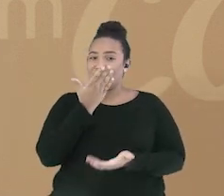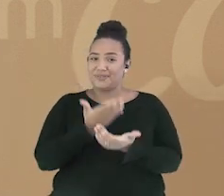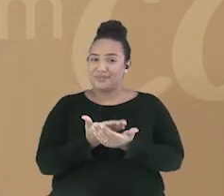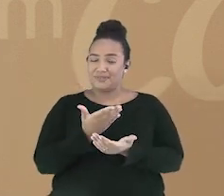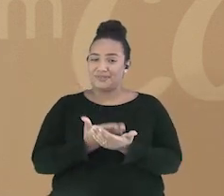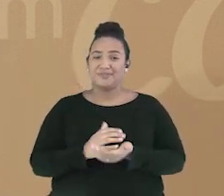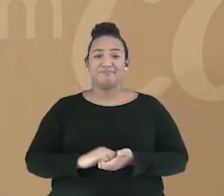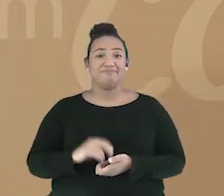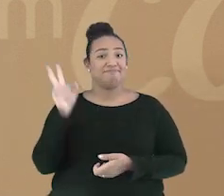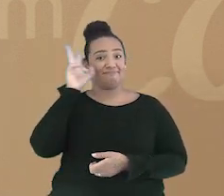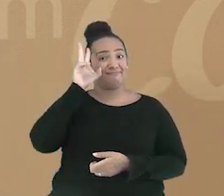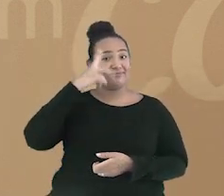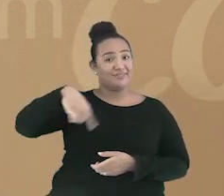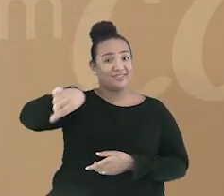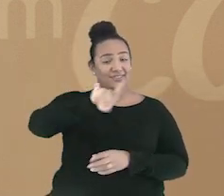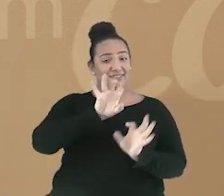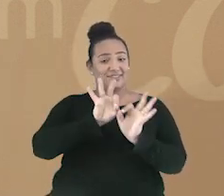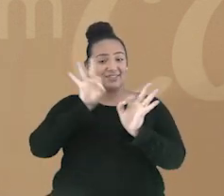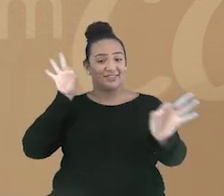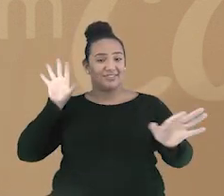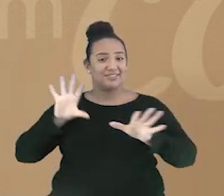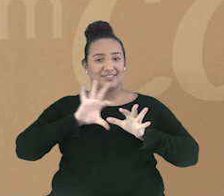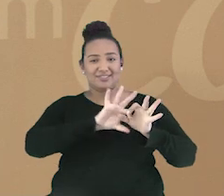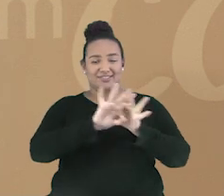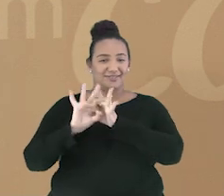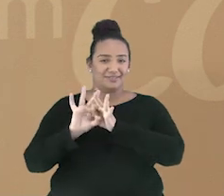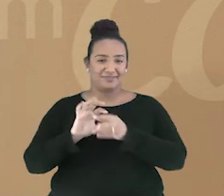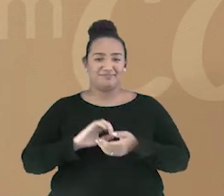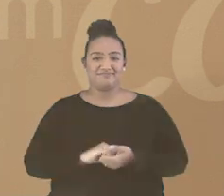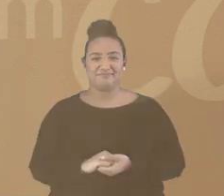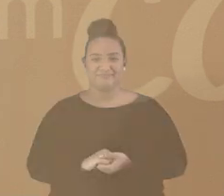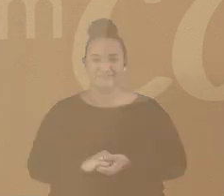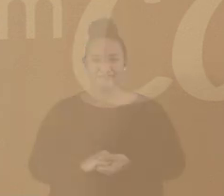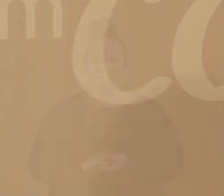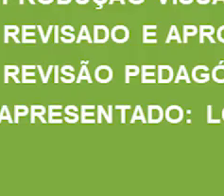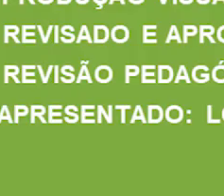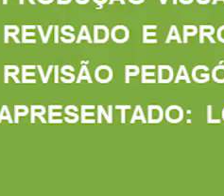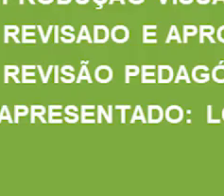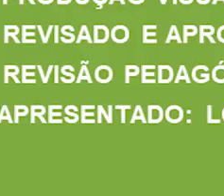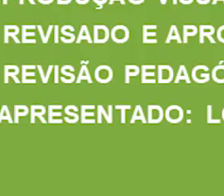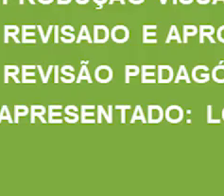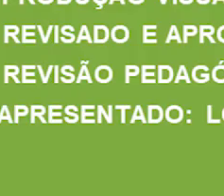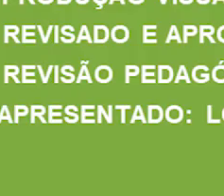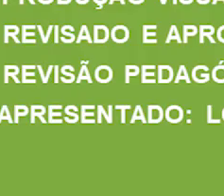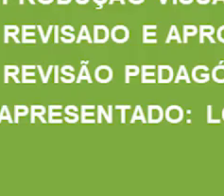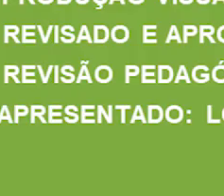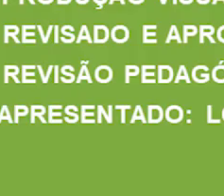estudos e não se esqueçam que mesmo distantes, estamos juntos!